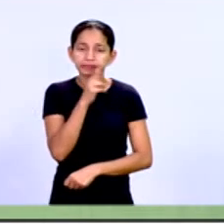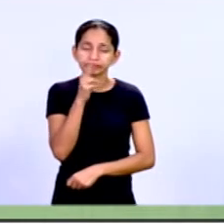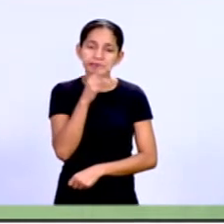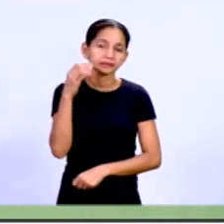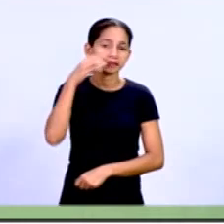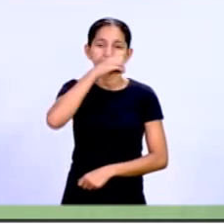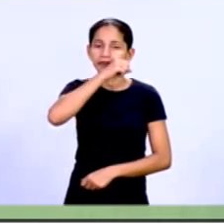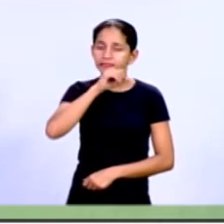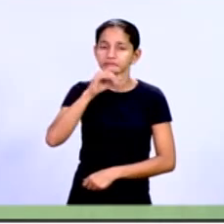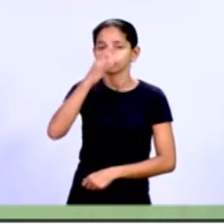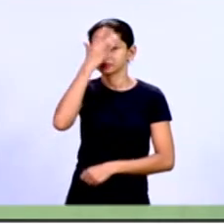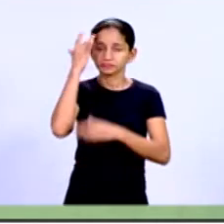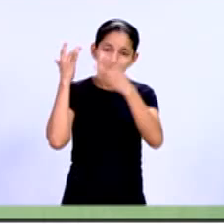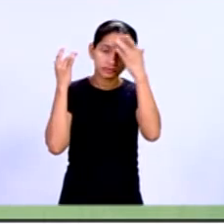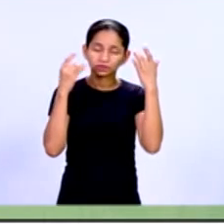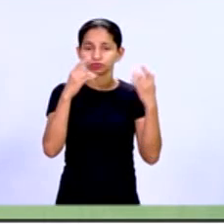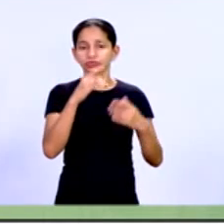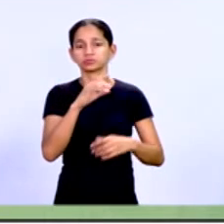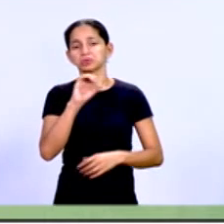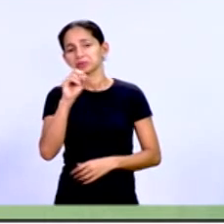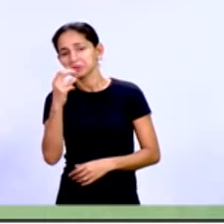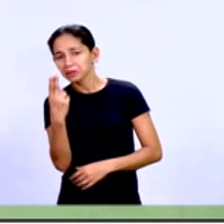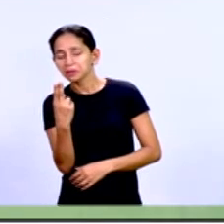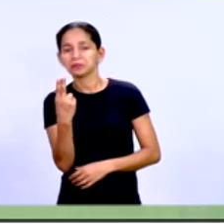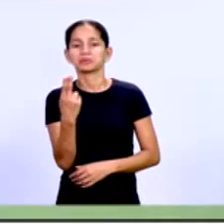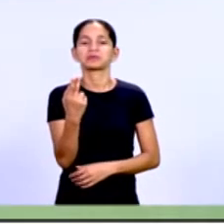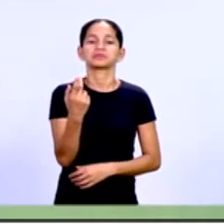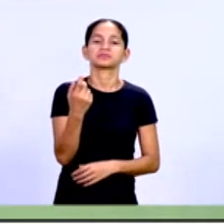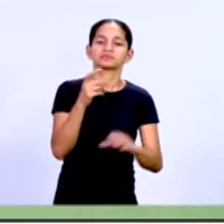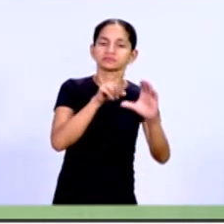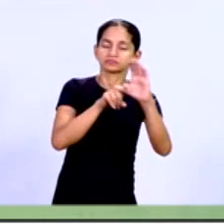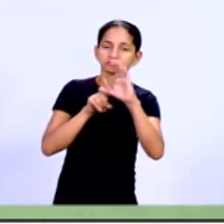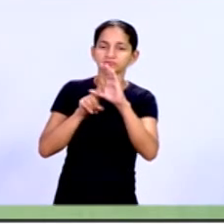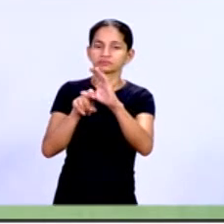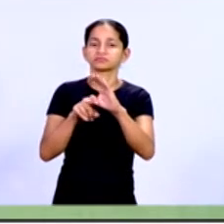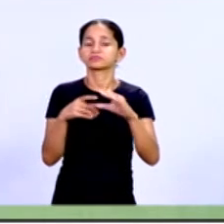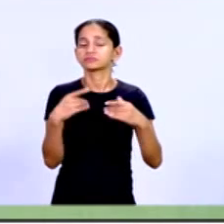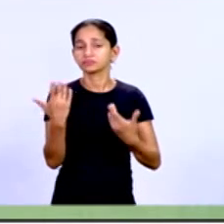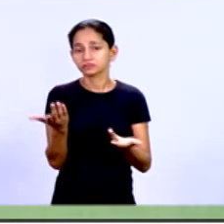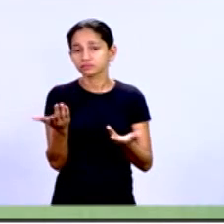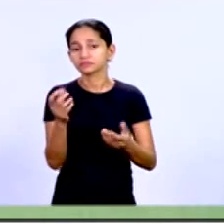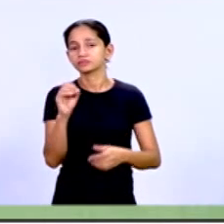vários agentes econômicos, seja por meio de concessão de créditos às pessoas,